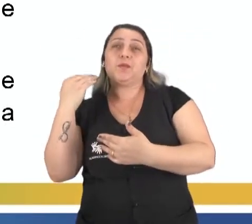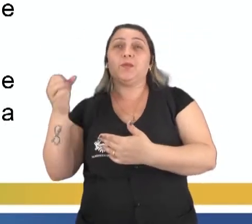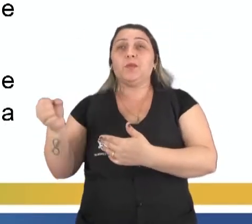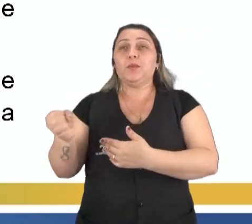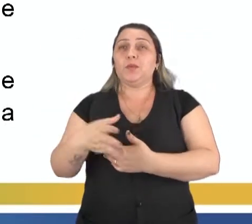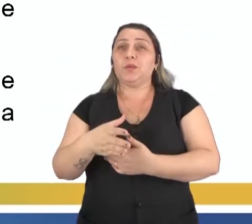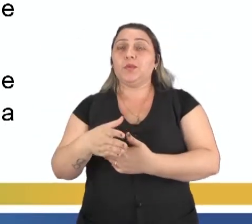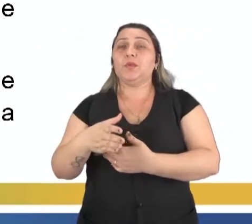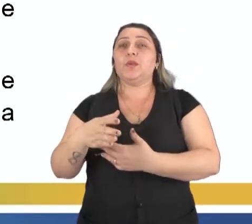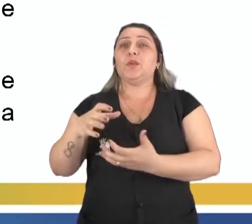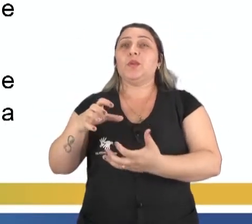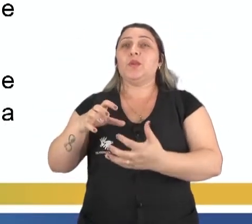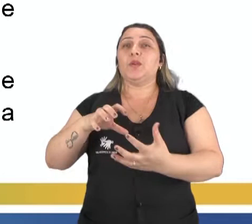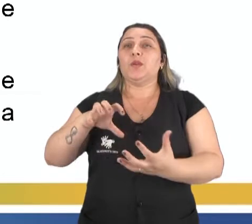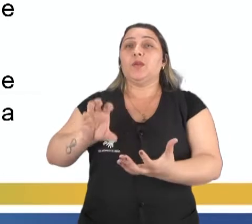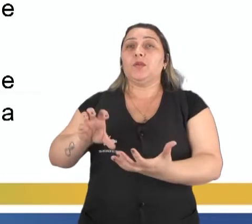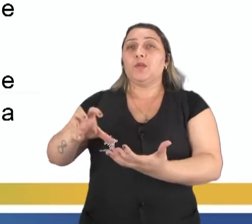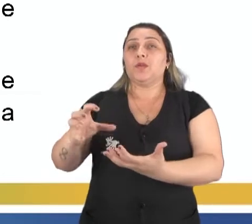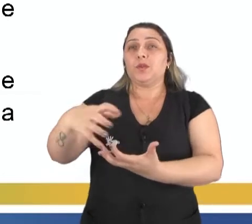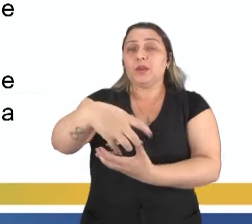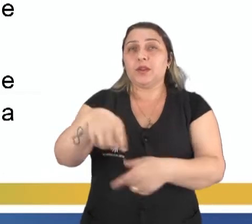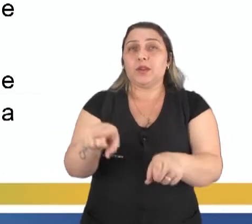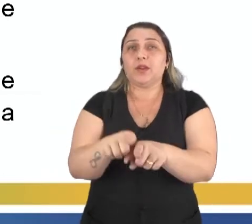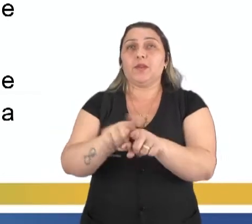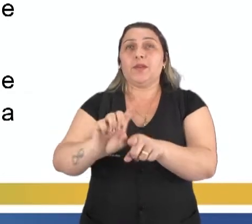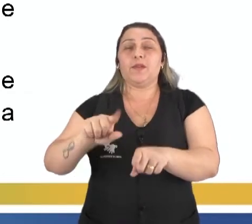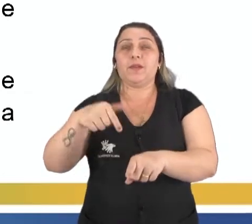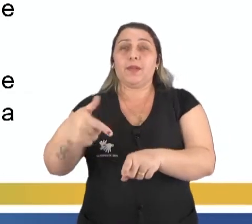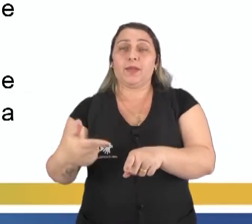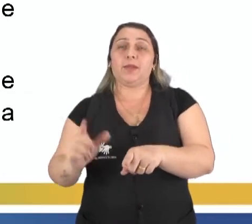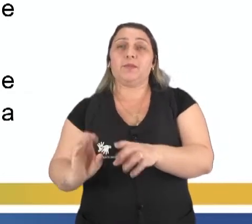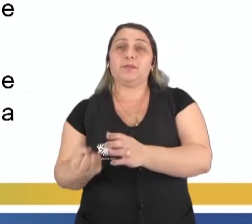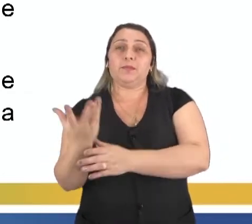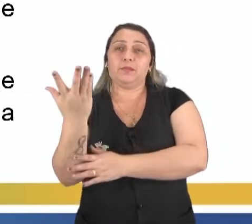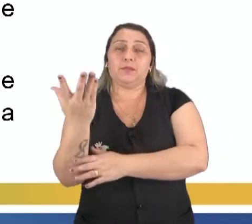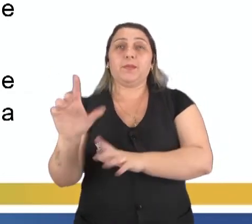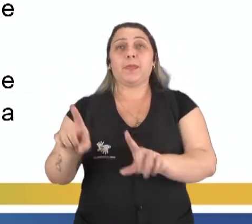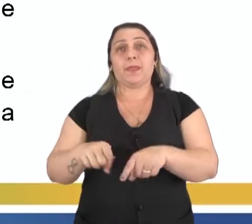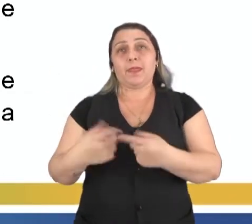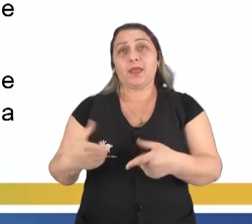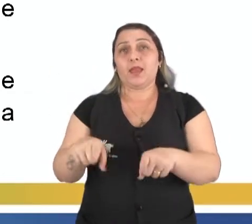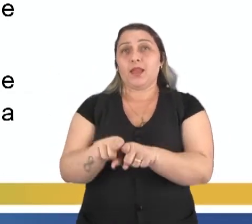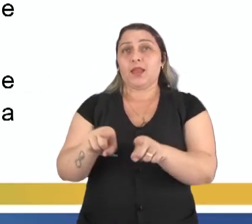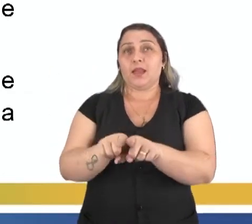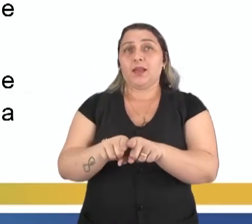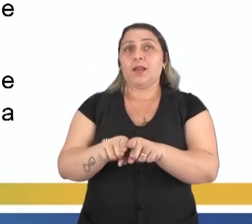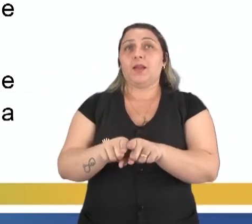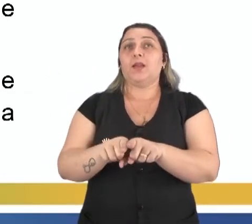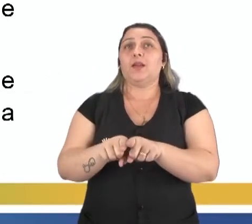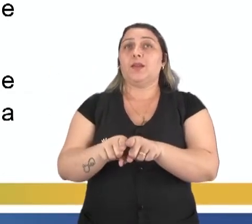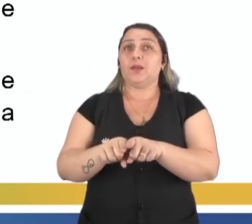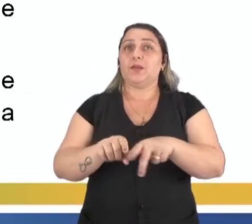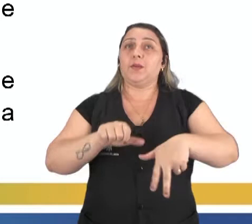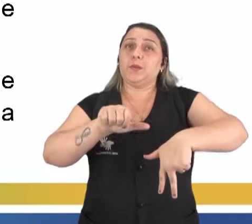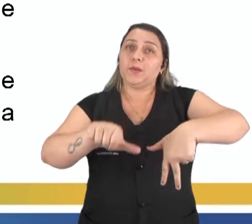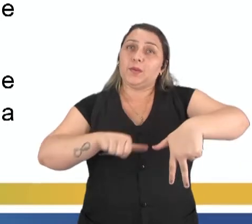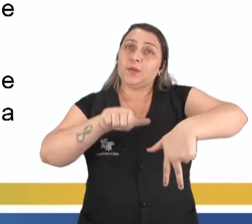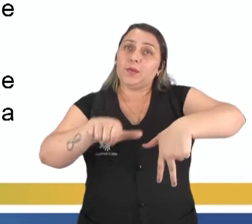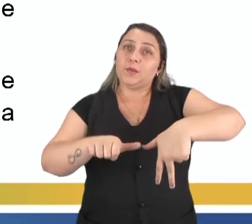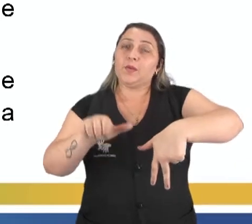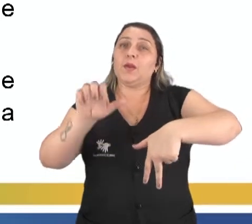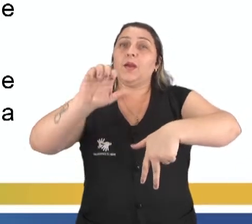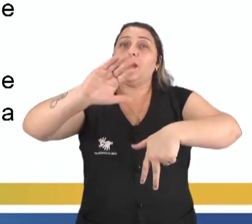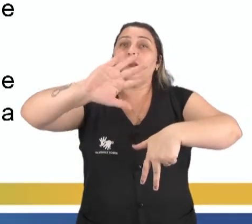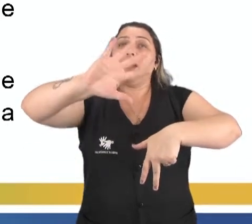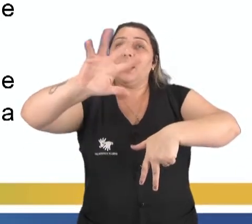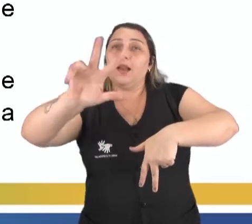novíssimo continente também ter vindo depois da existência deles, né? Estima-se que nômades cruzaram a Ásia em